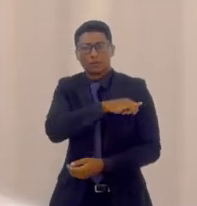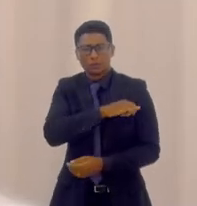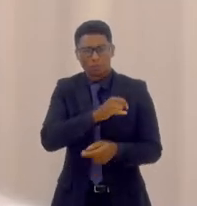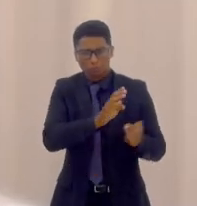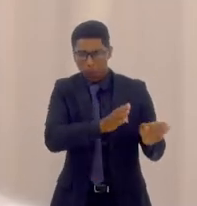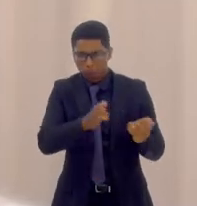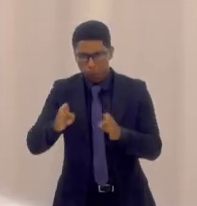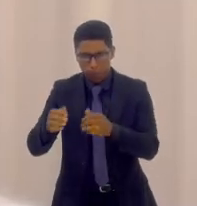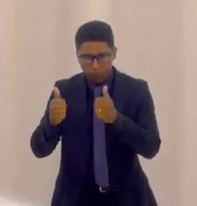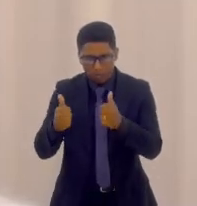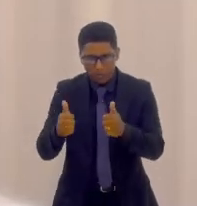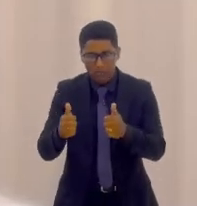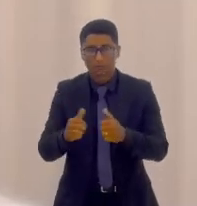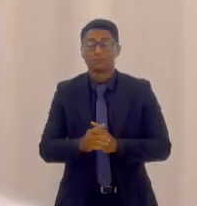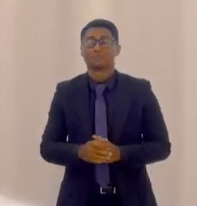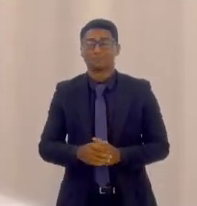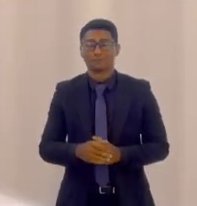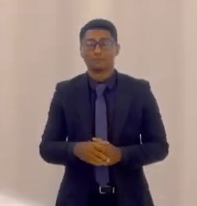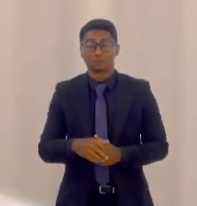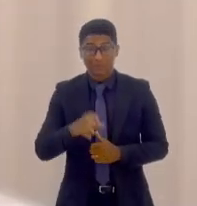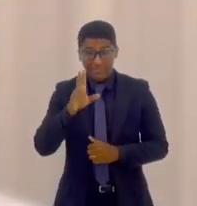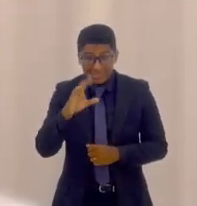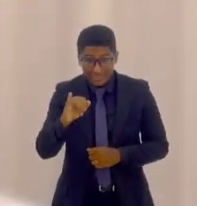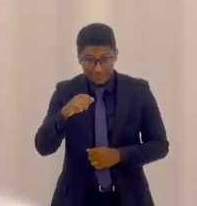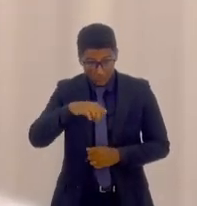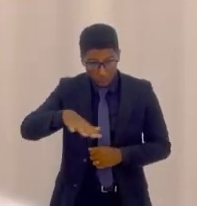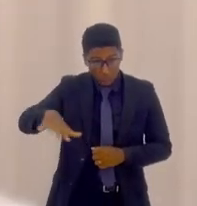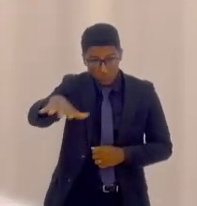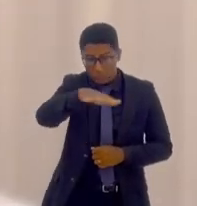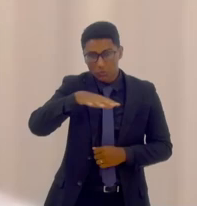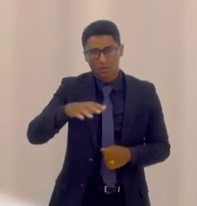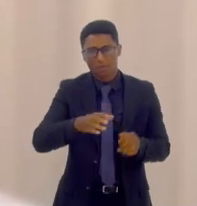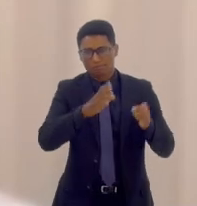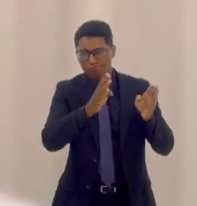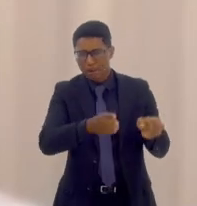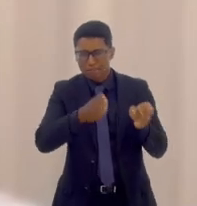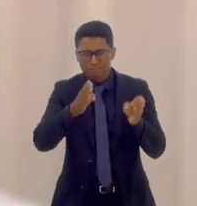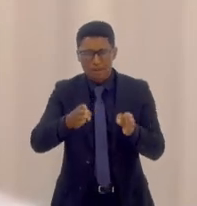Sim, tendo essas presenças e esse funcionamento